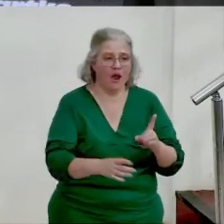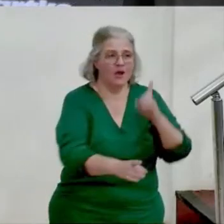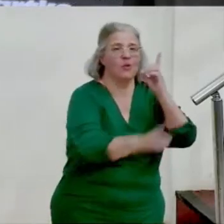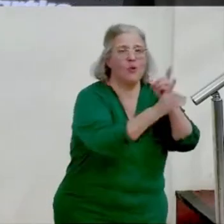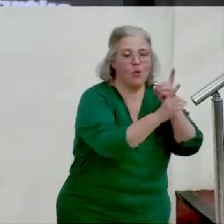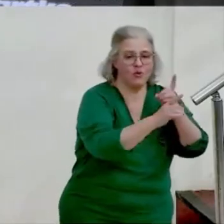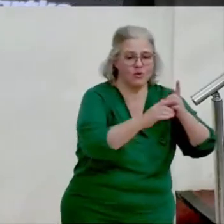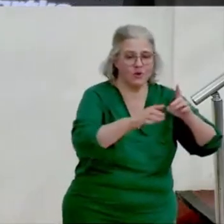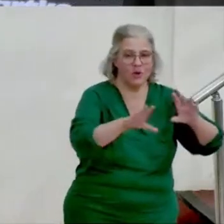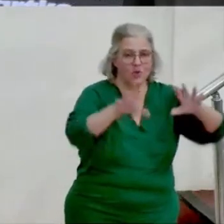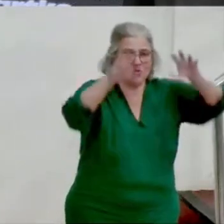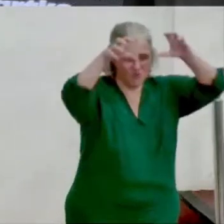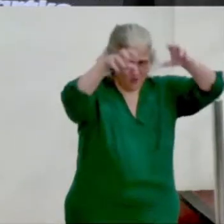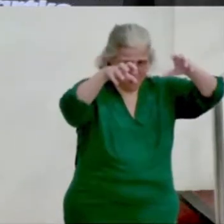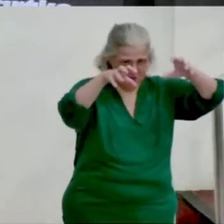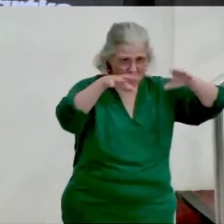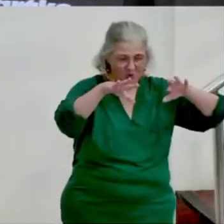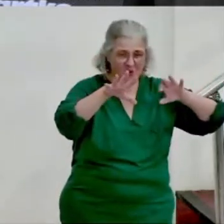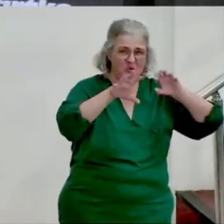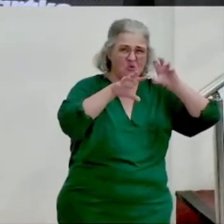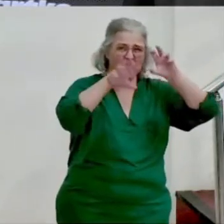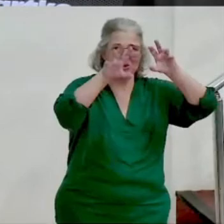e uma cobra o picasse.